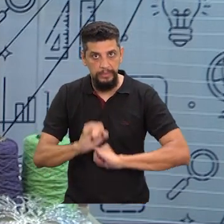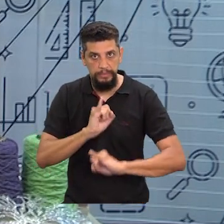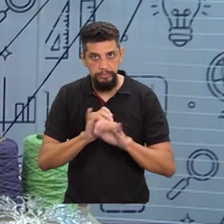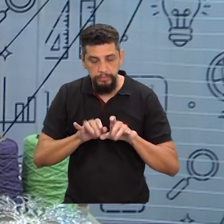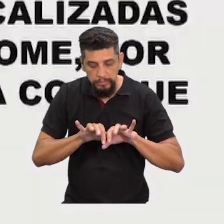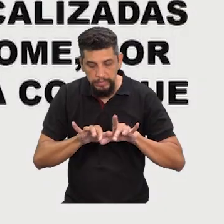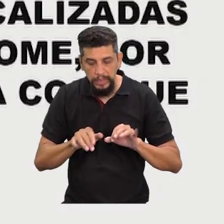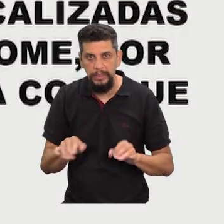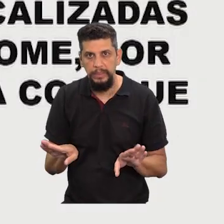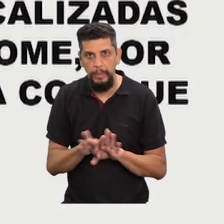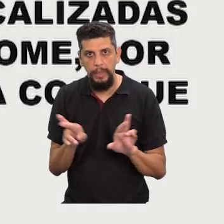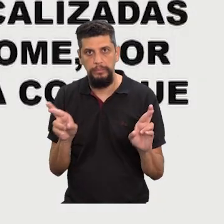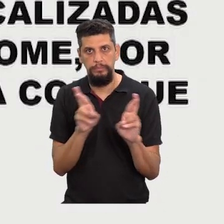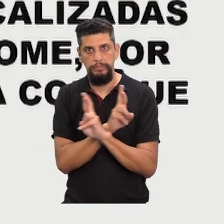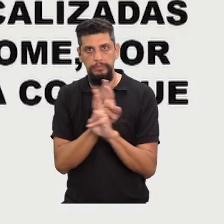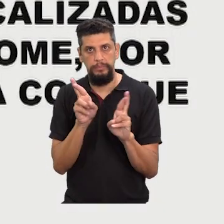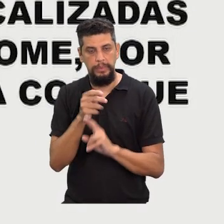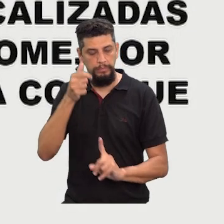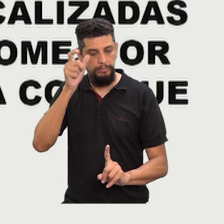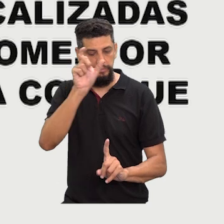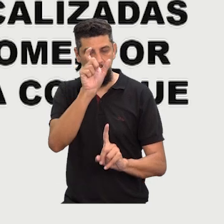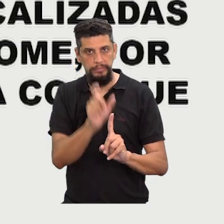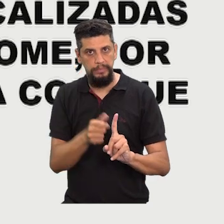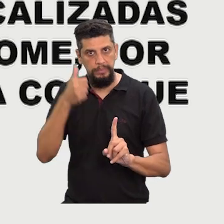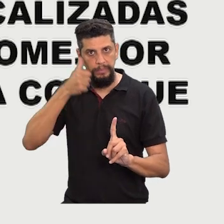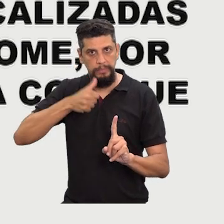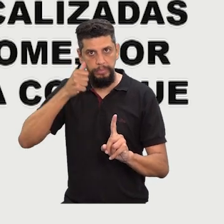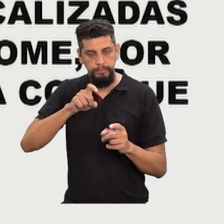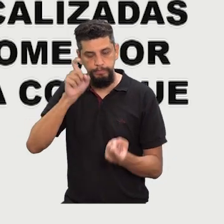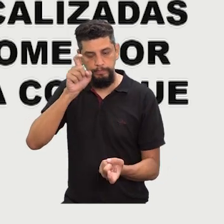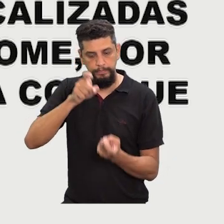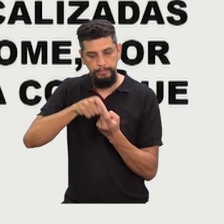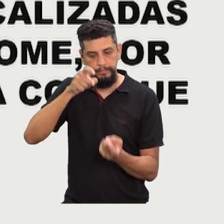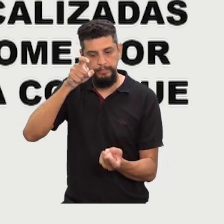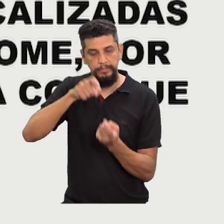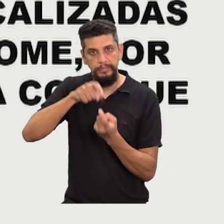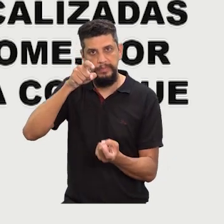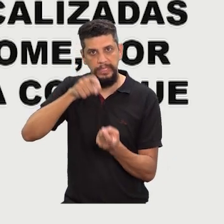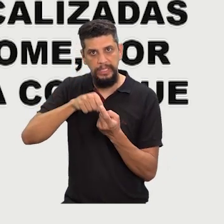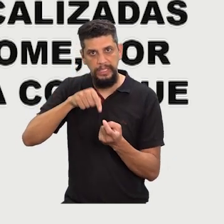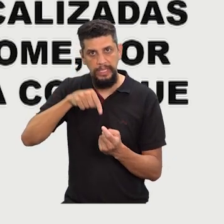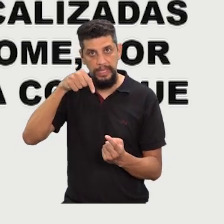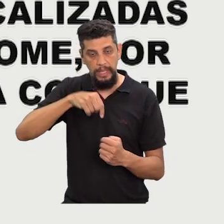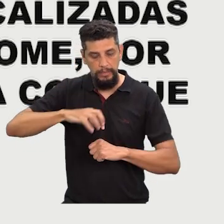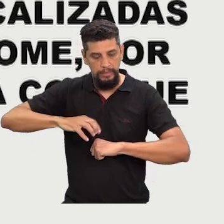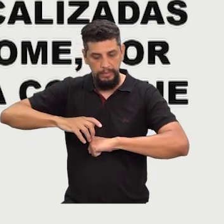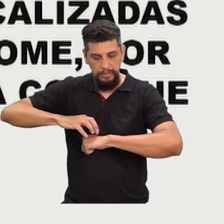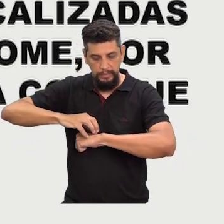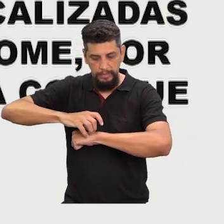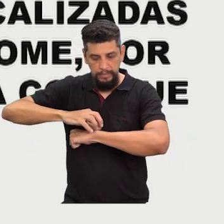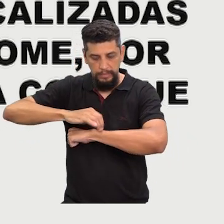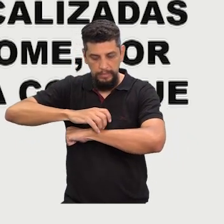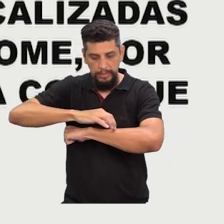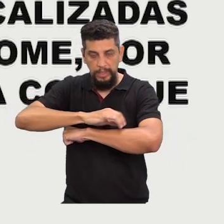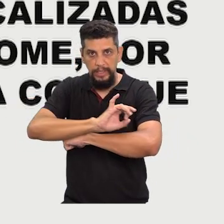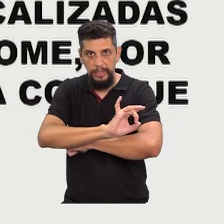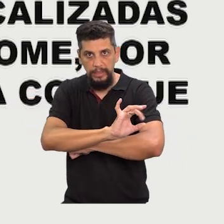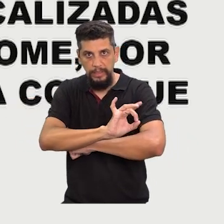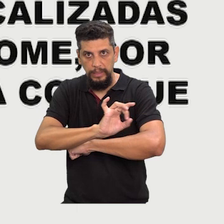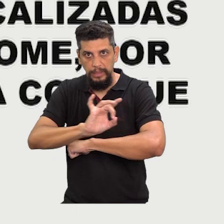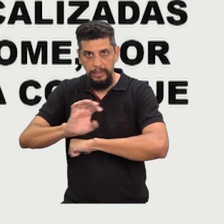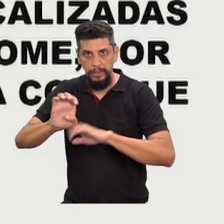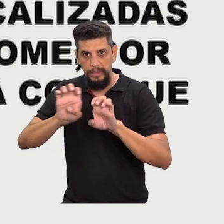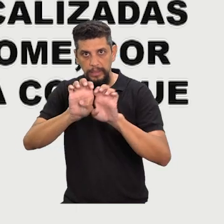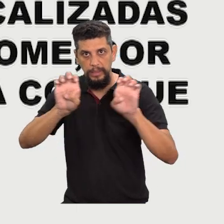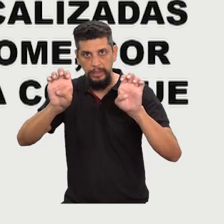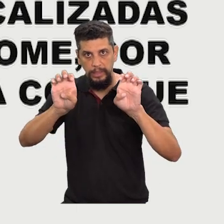Olha o que, que ele fala. Além de relacionar essa mulher, né, que se ocupa da fiação, também fala que nas aranhas tem cada uma